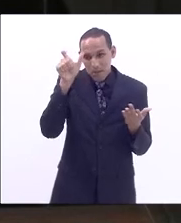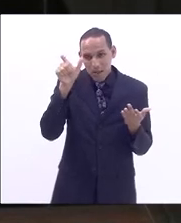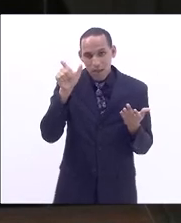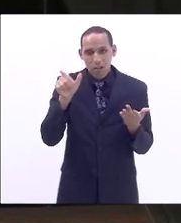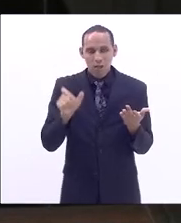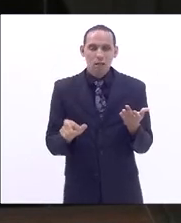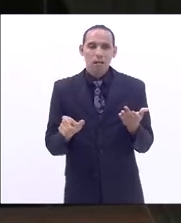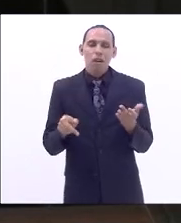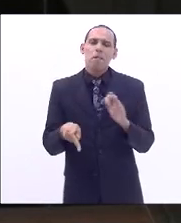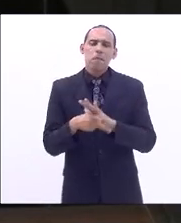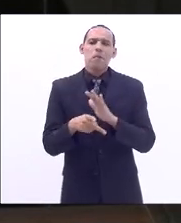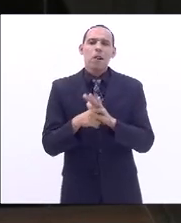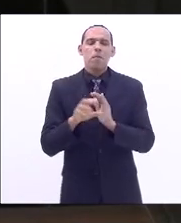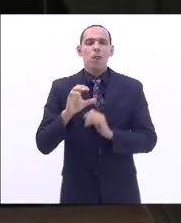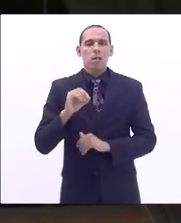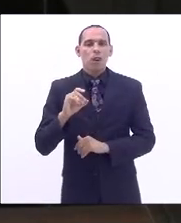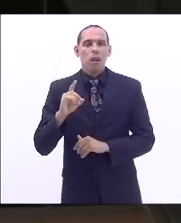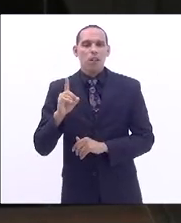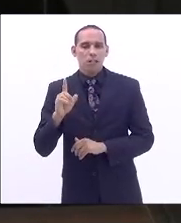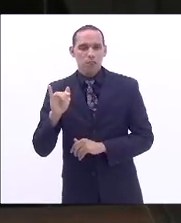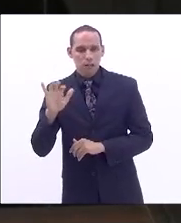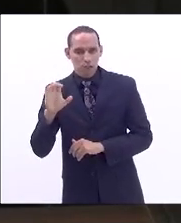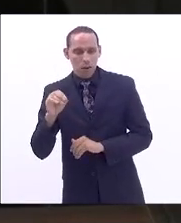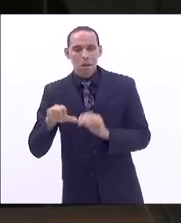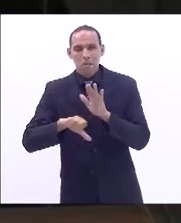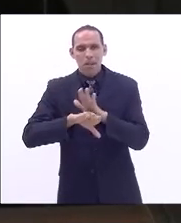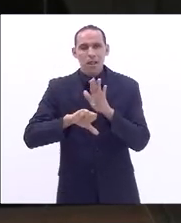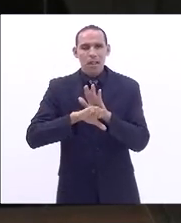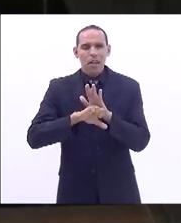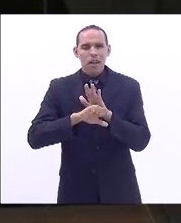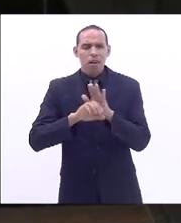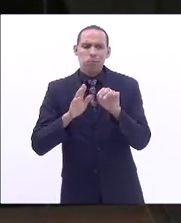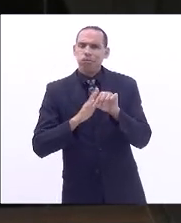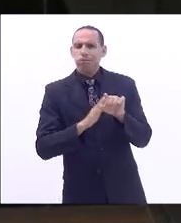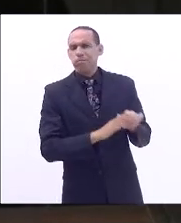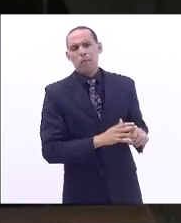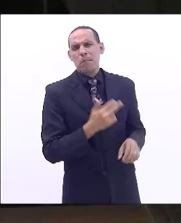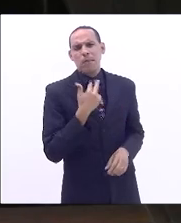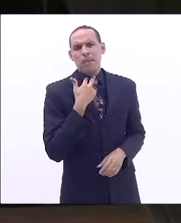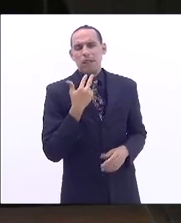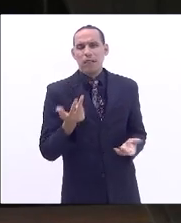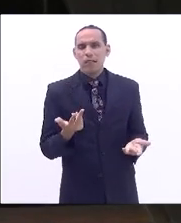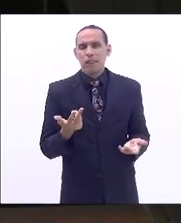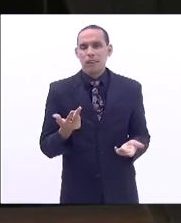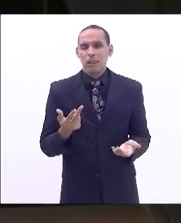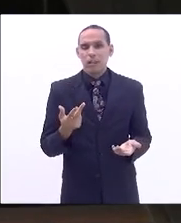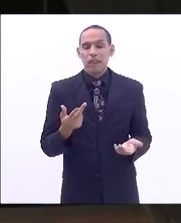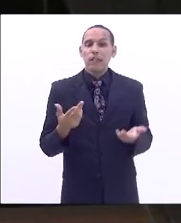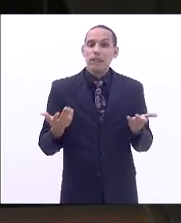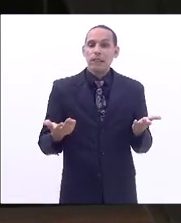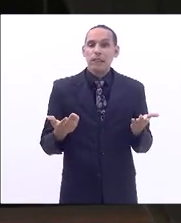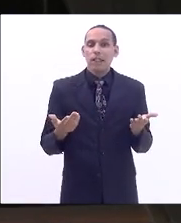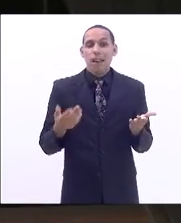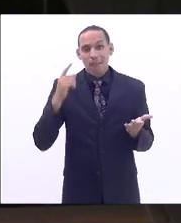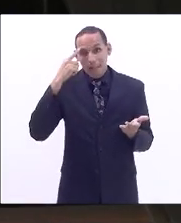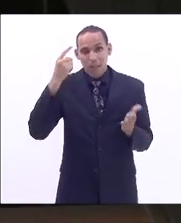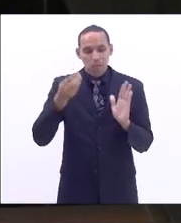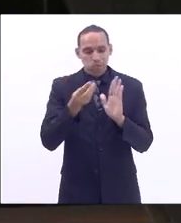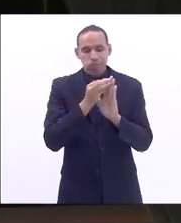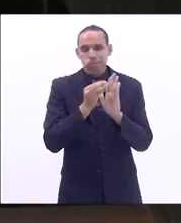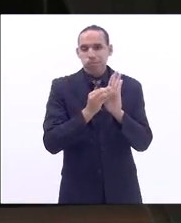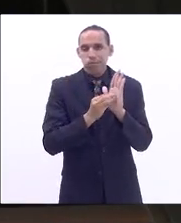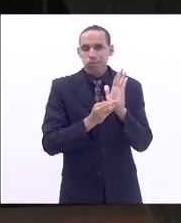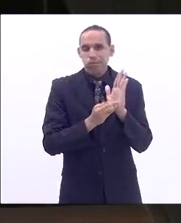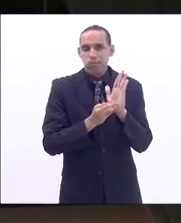do Código de Processo Penal não pode ser suprimido e nem esses pressupostos e a